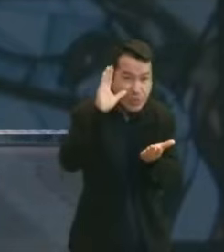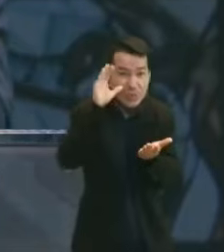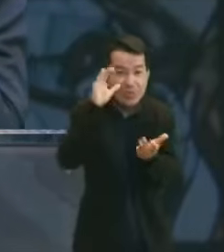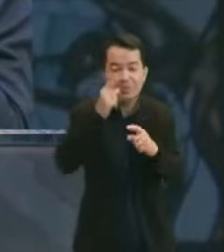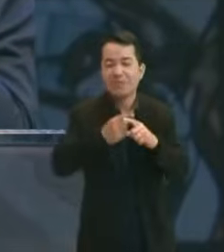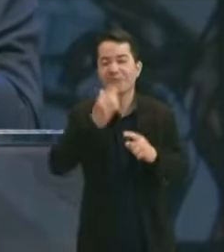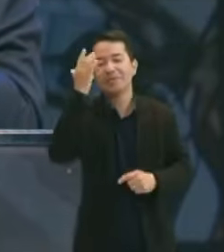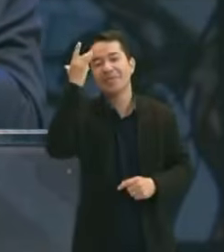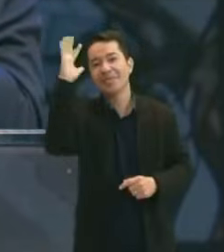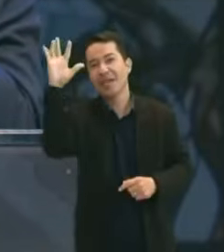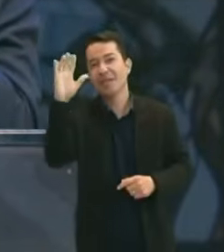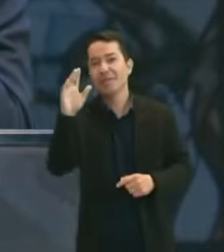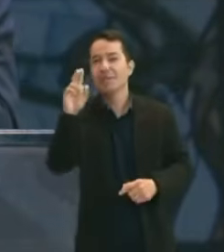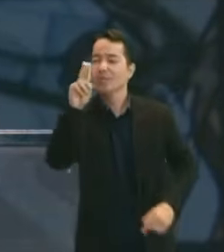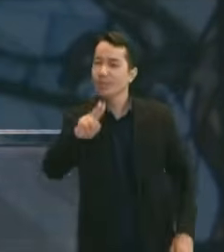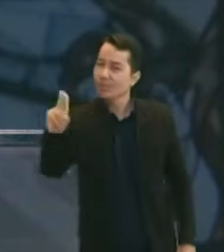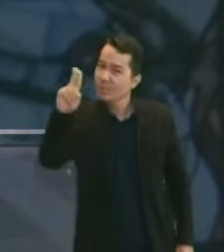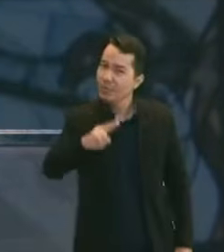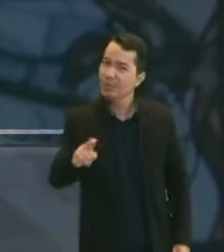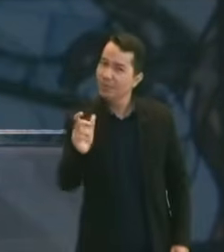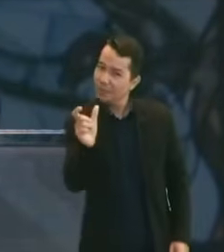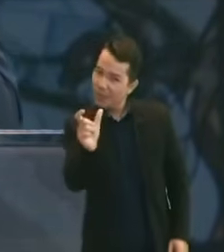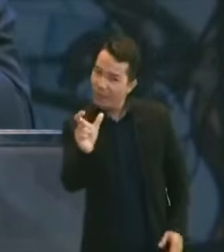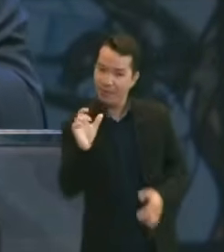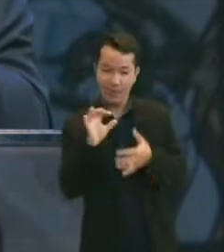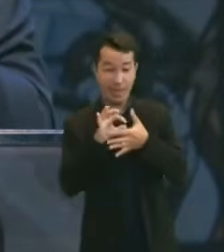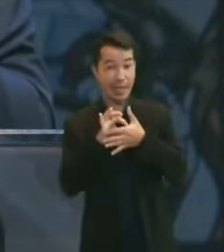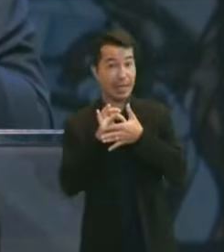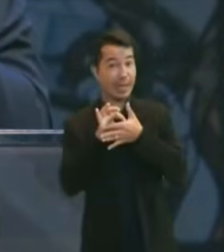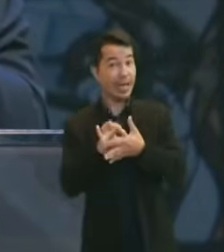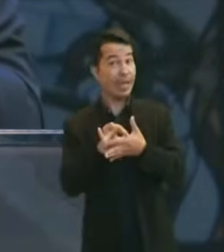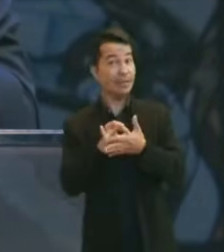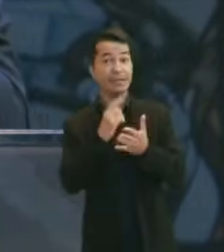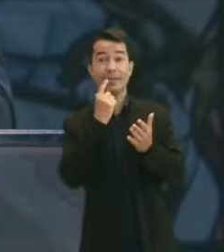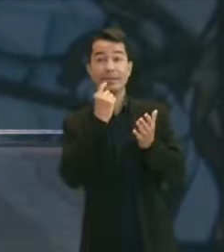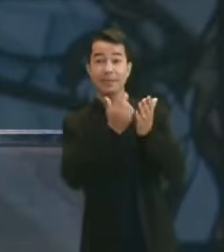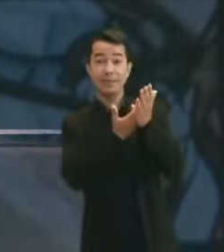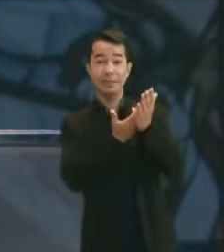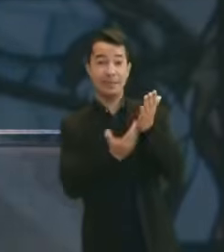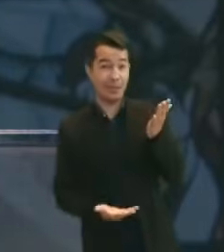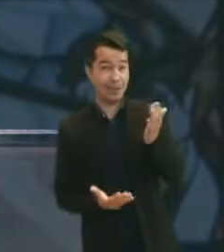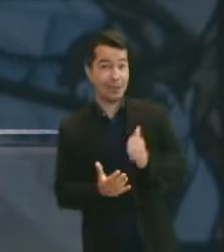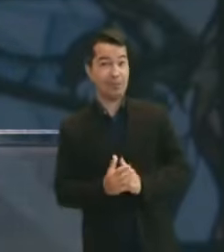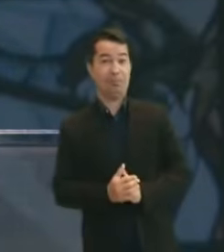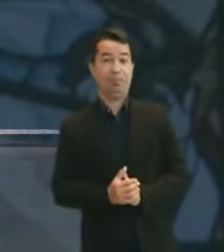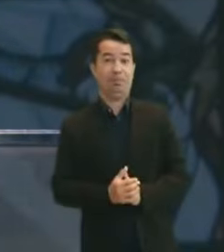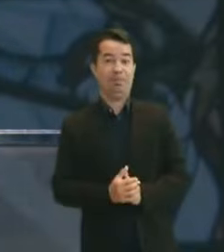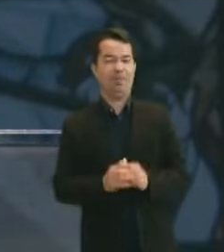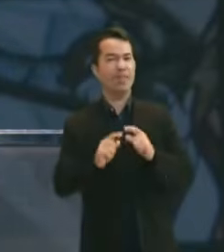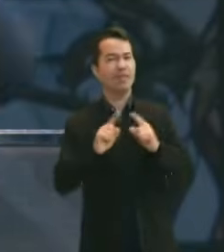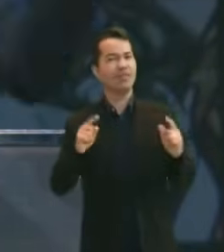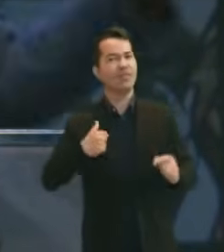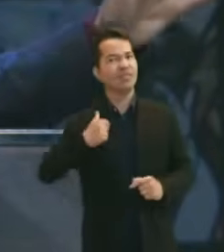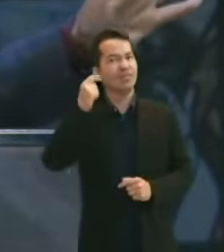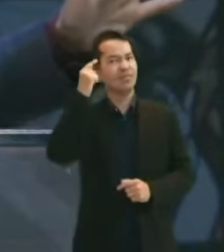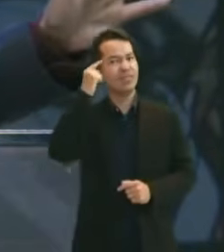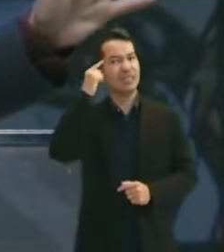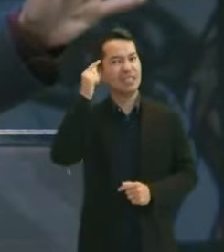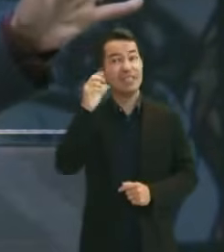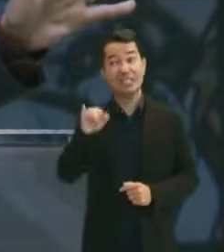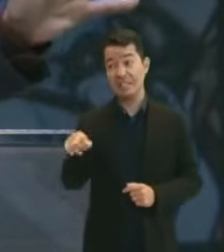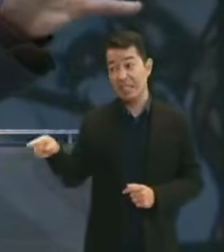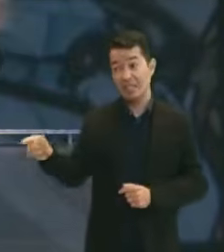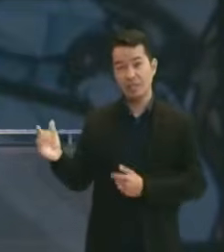estava acontecendo. Mas como foi importante, eu fico imaginando se nós não tivéssemos tido nenhum contato com ele, e ele fosse embora